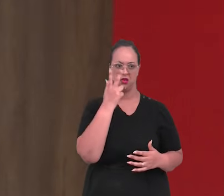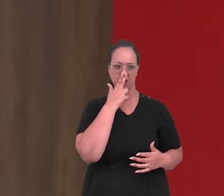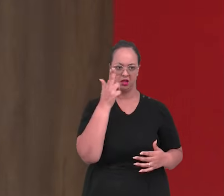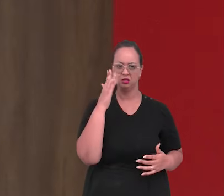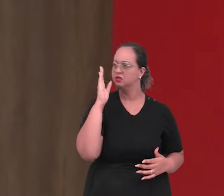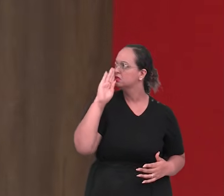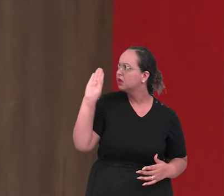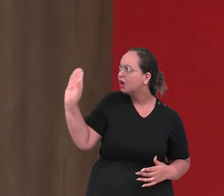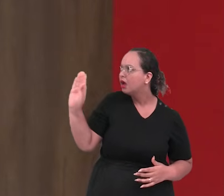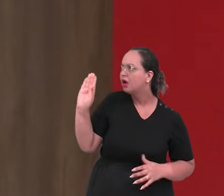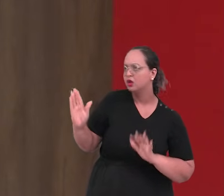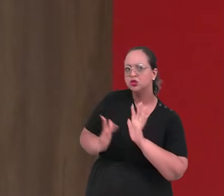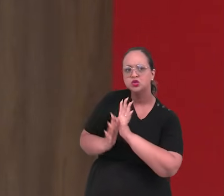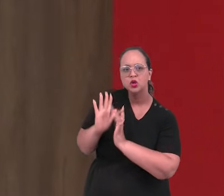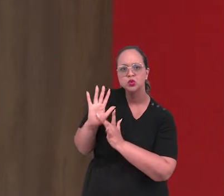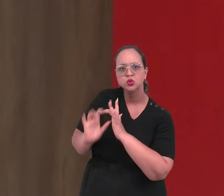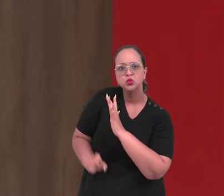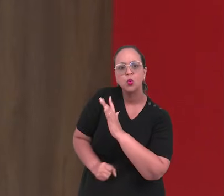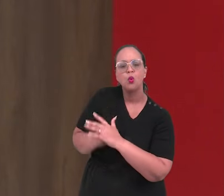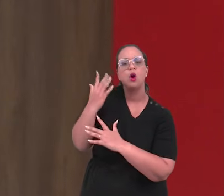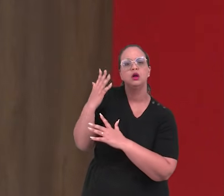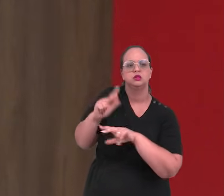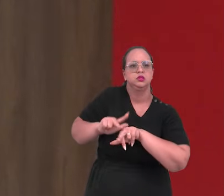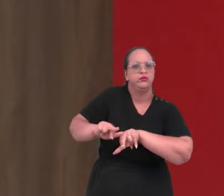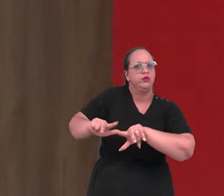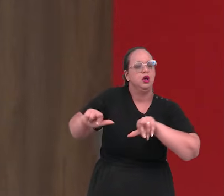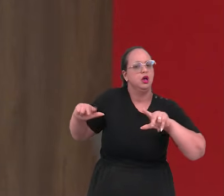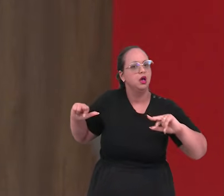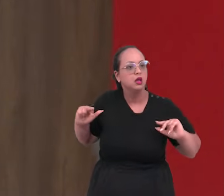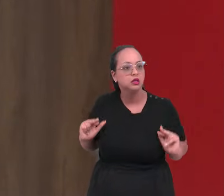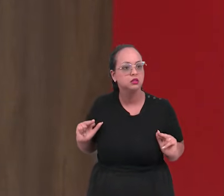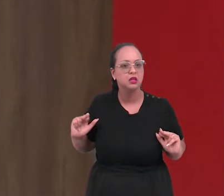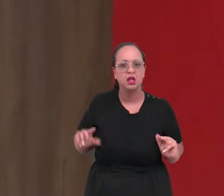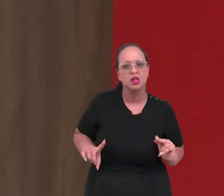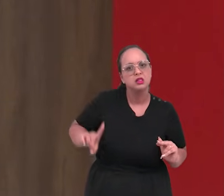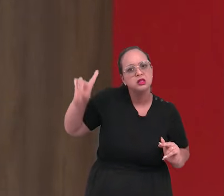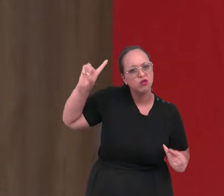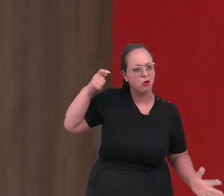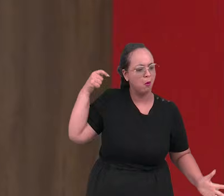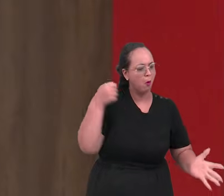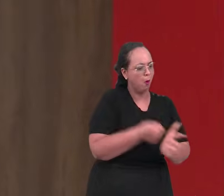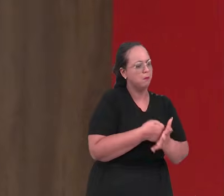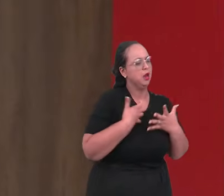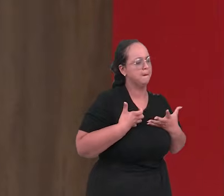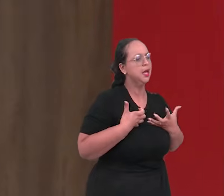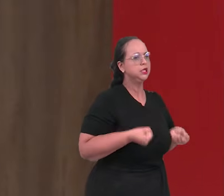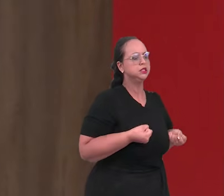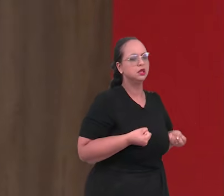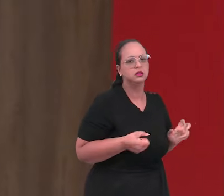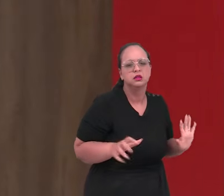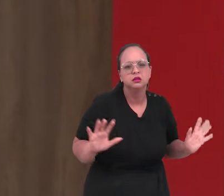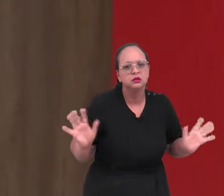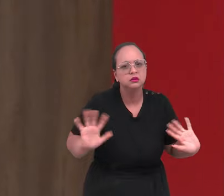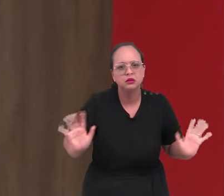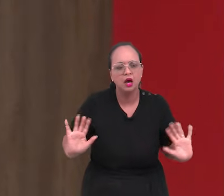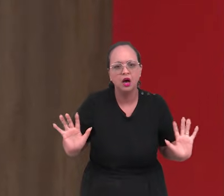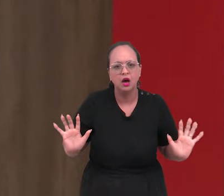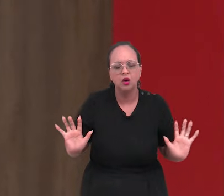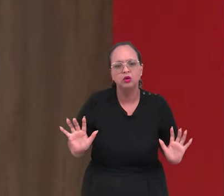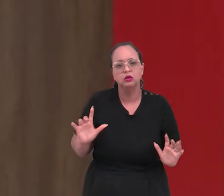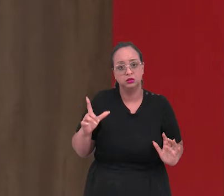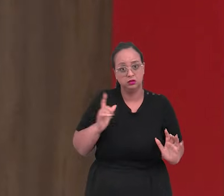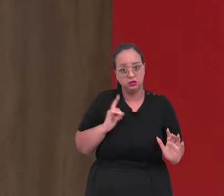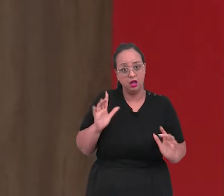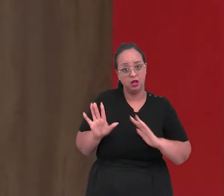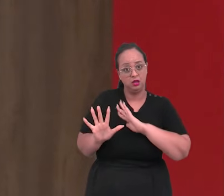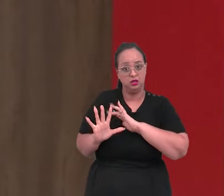rejeitaram a Jesus? O homem continua rejeitando do mesmo jeito até hoje. Muitos rejeitam o Senhor, e o Senhor não vai obrigar ninguém a aceitá-lo, né? A verdade é essa. Então, são